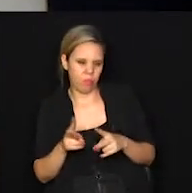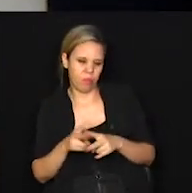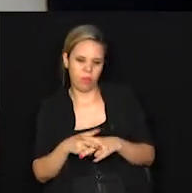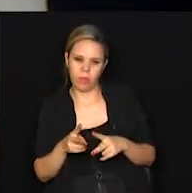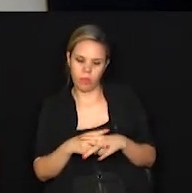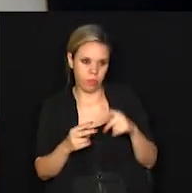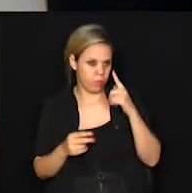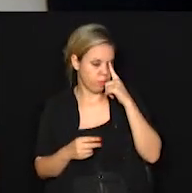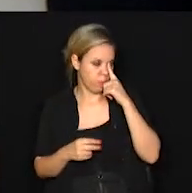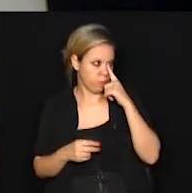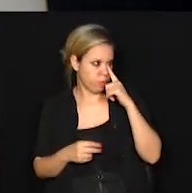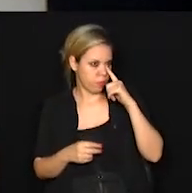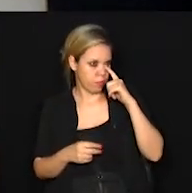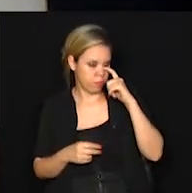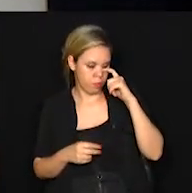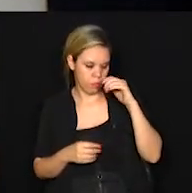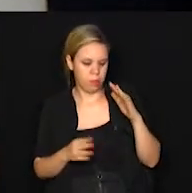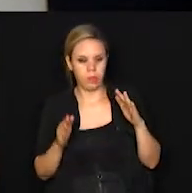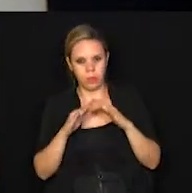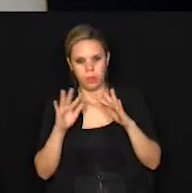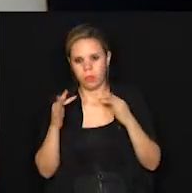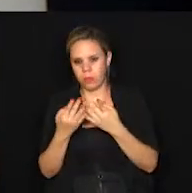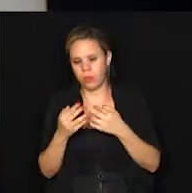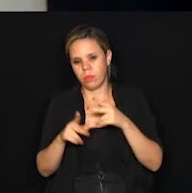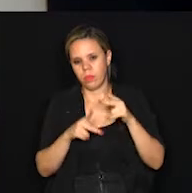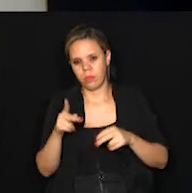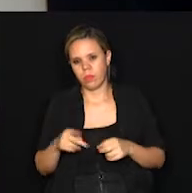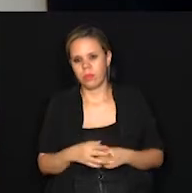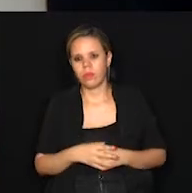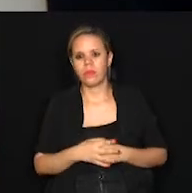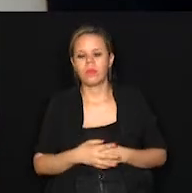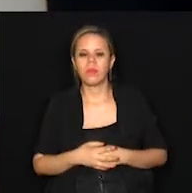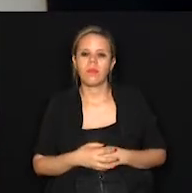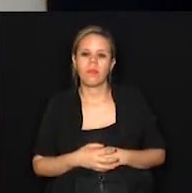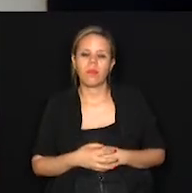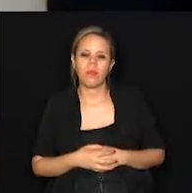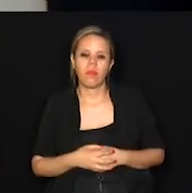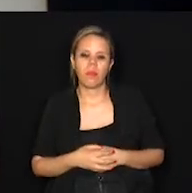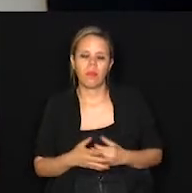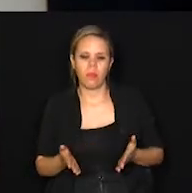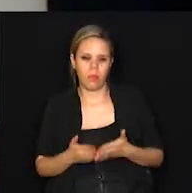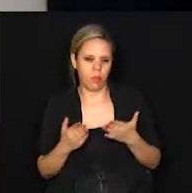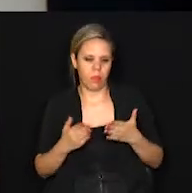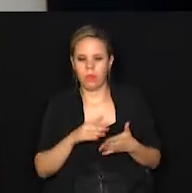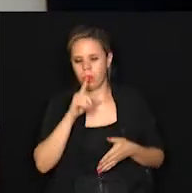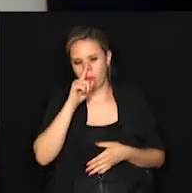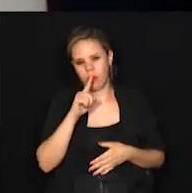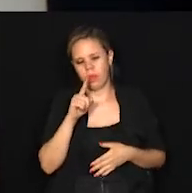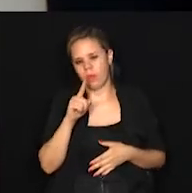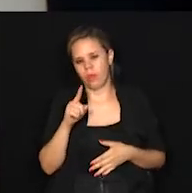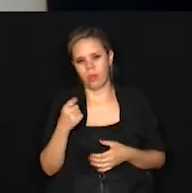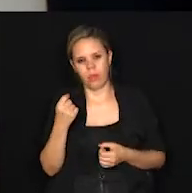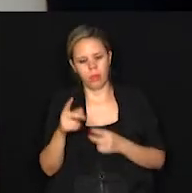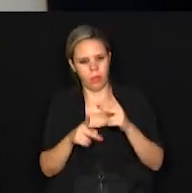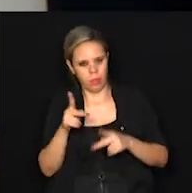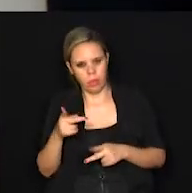e tudo que for necessário para que todas as crianças e para todos os funcionários,